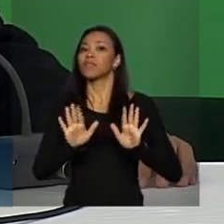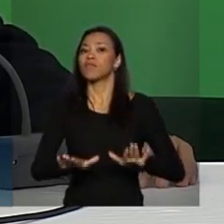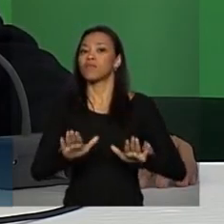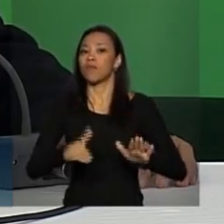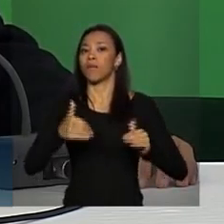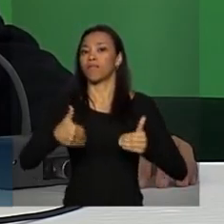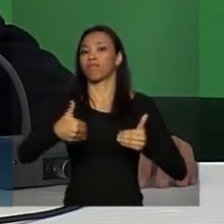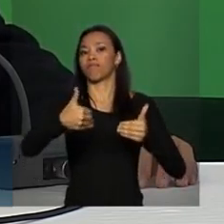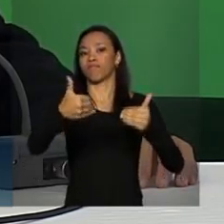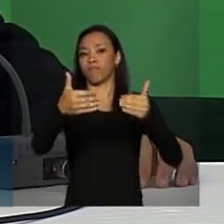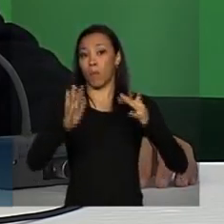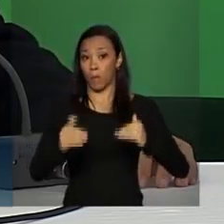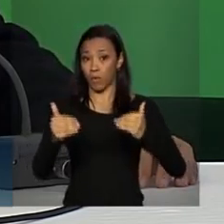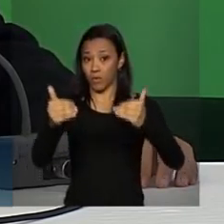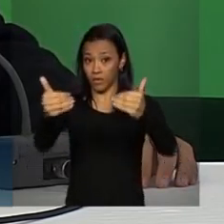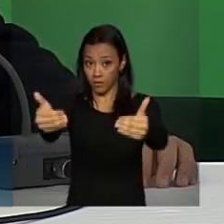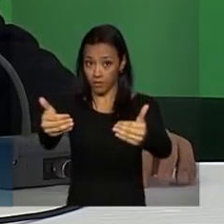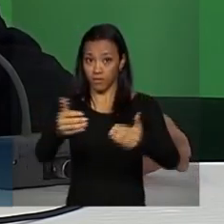do comércio.